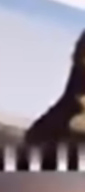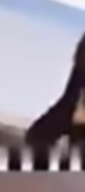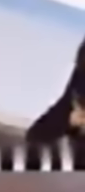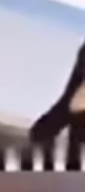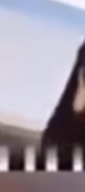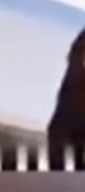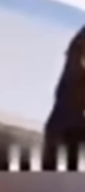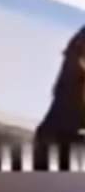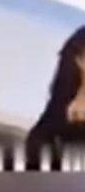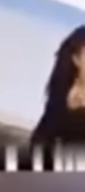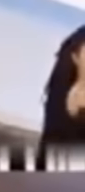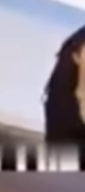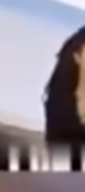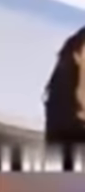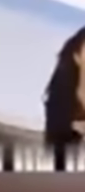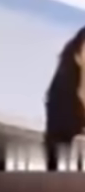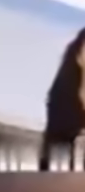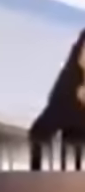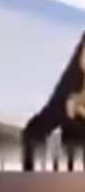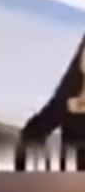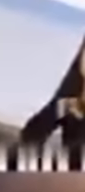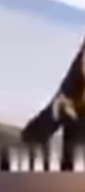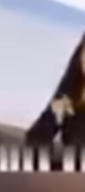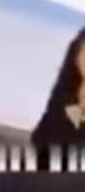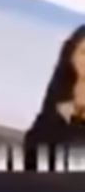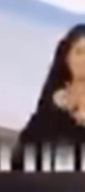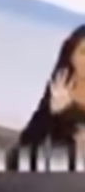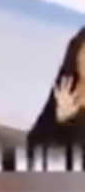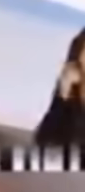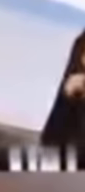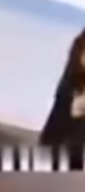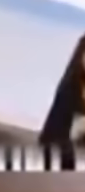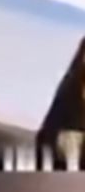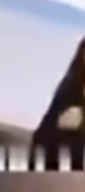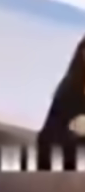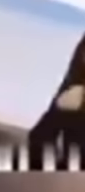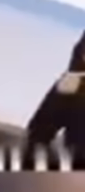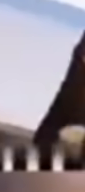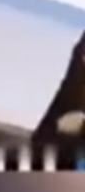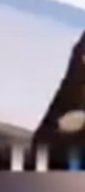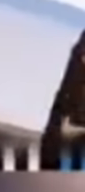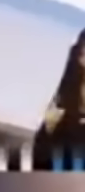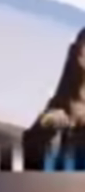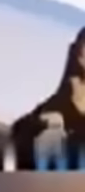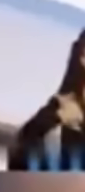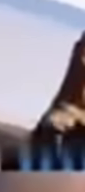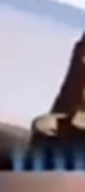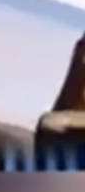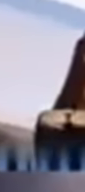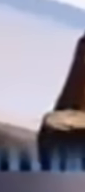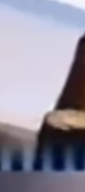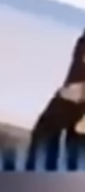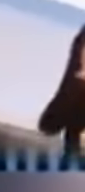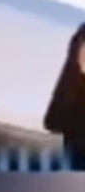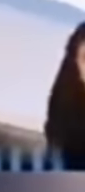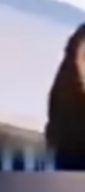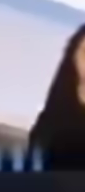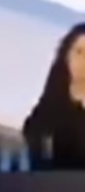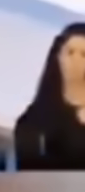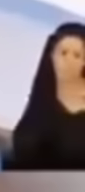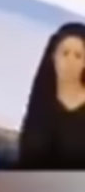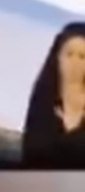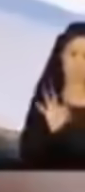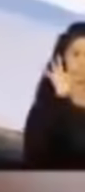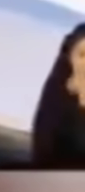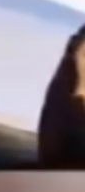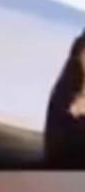agora, que vocês têm noticiado, como tem várias operações acontecendo. E um enfrentamento muito duro ao crime organizado. Essa é uma pauta central da Polícia Federal.